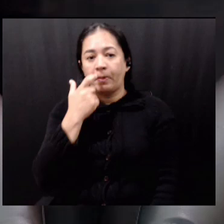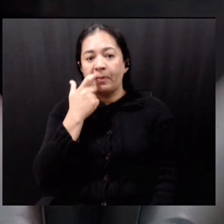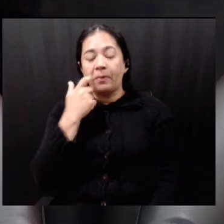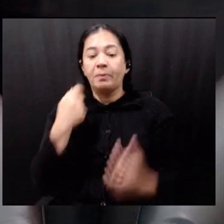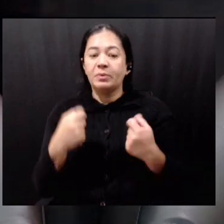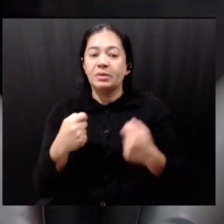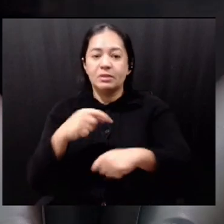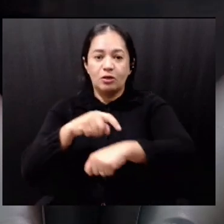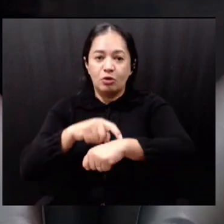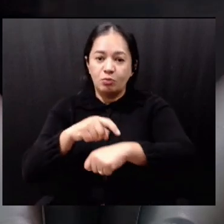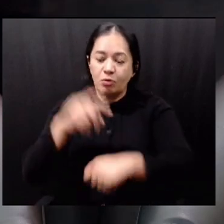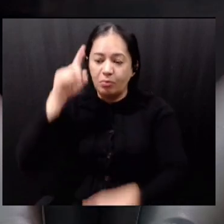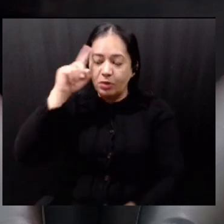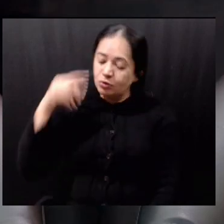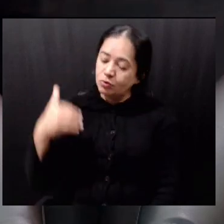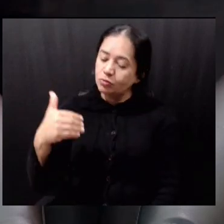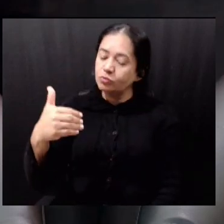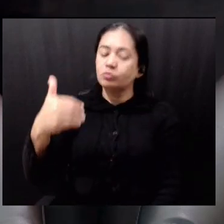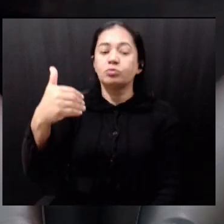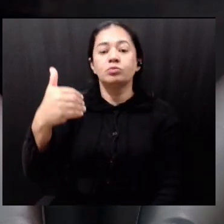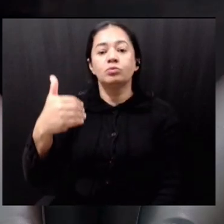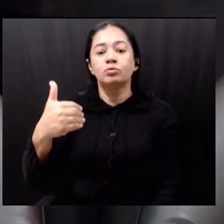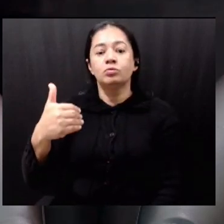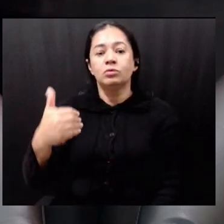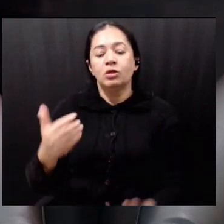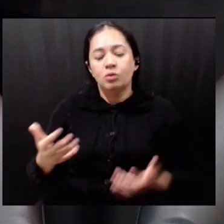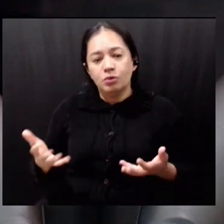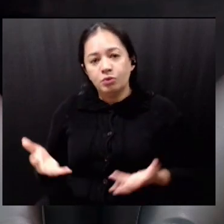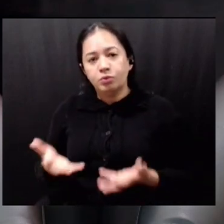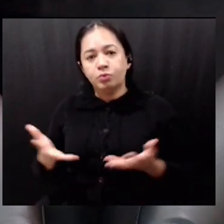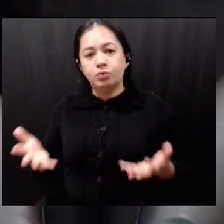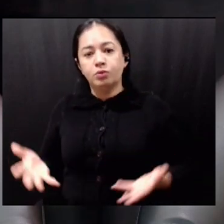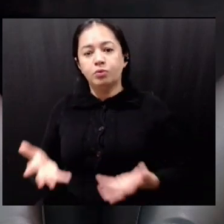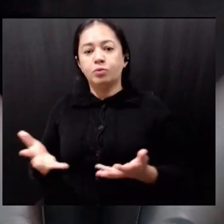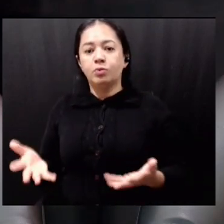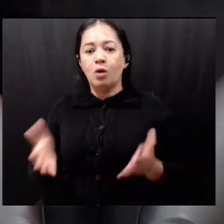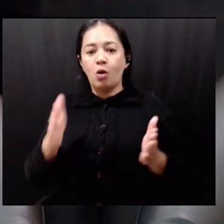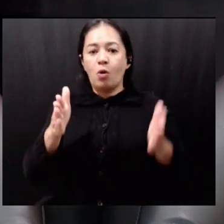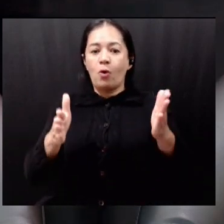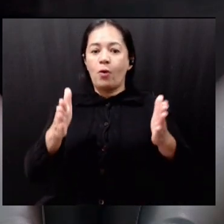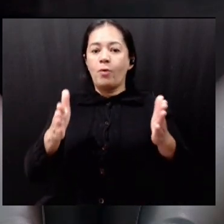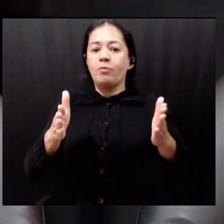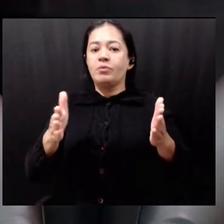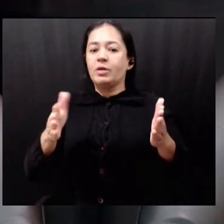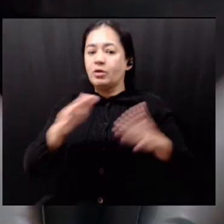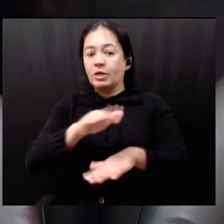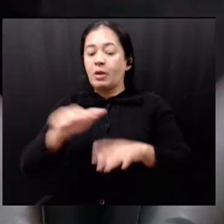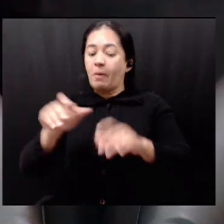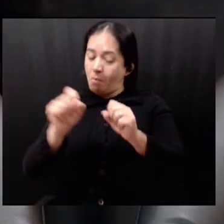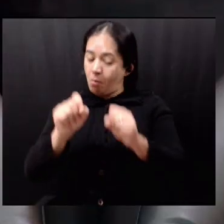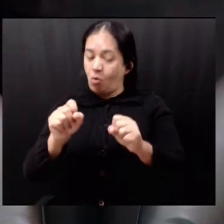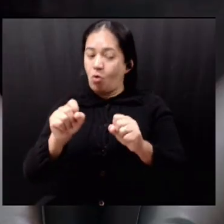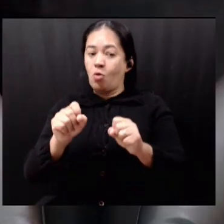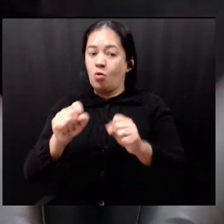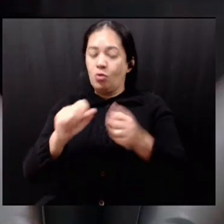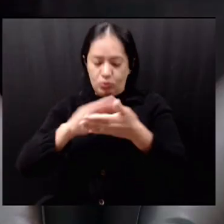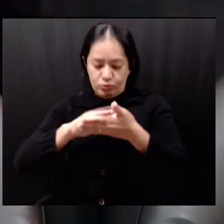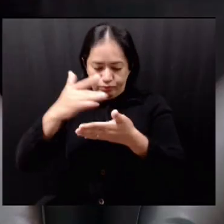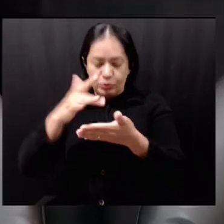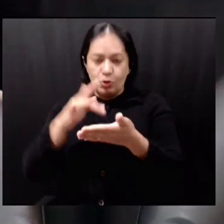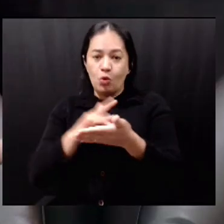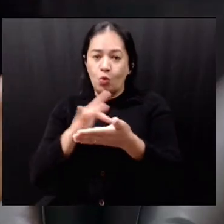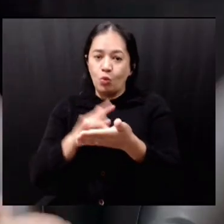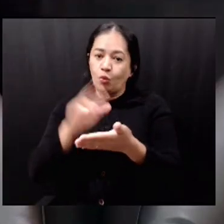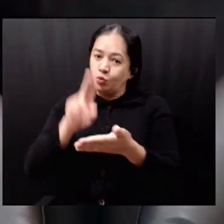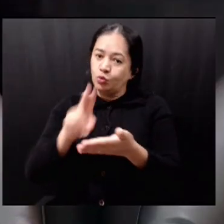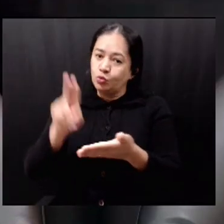rotina e estimular ali o período em que a criança pode ficar exposta àquela tela, né? A uma atividade